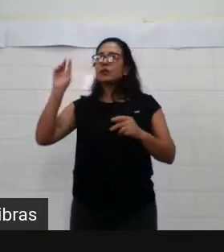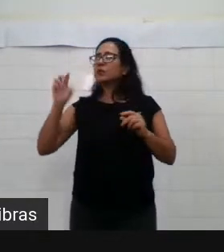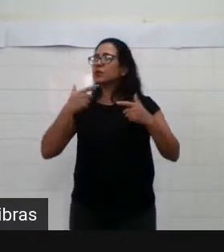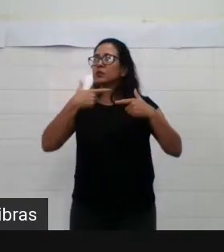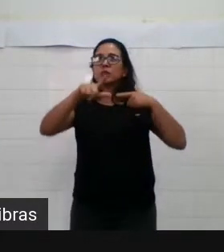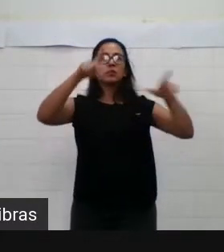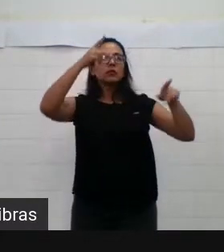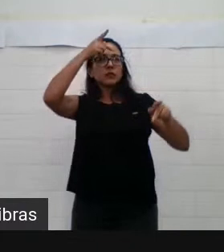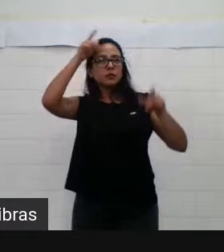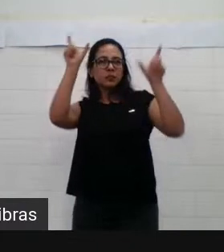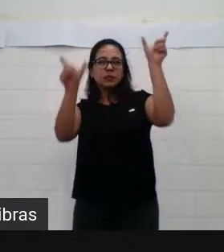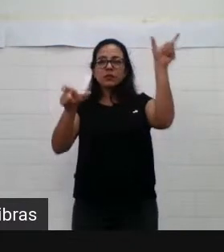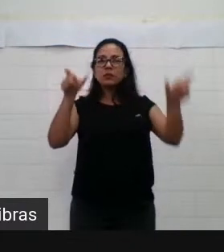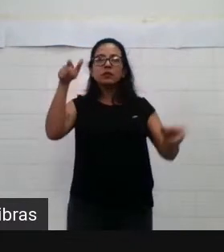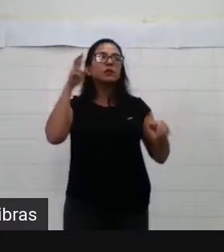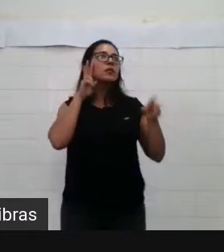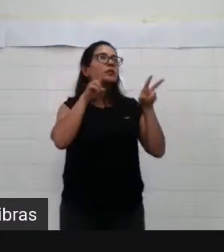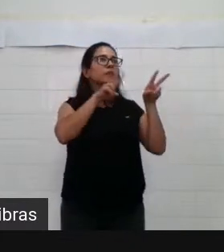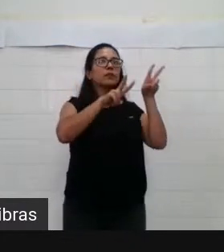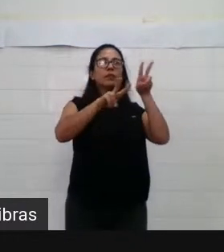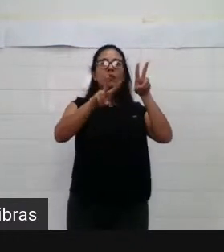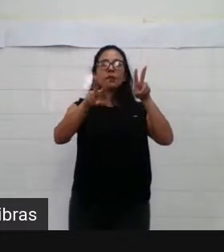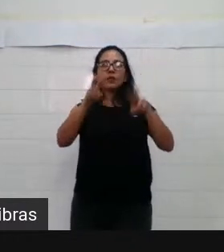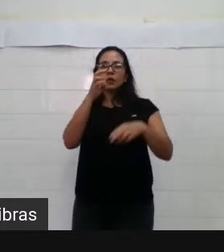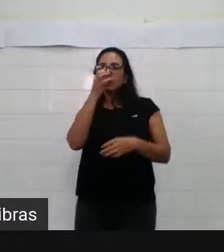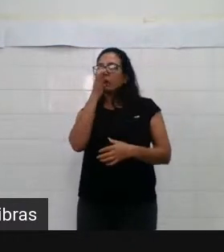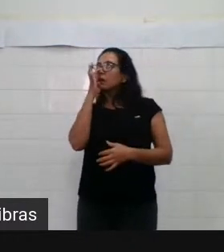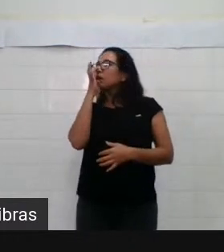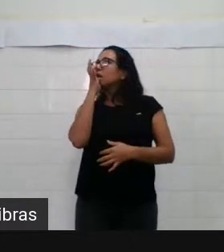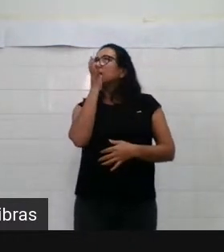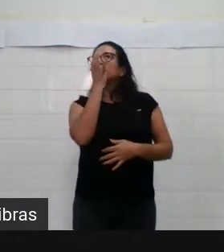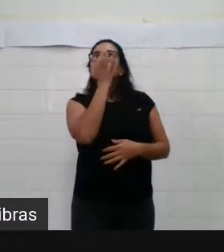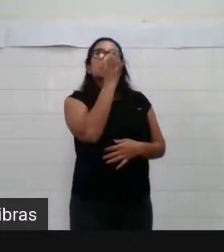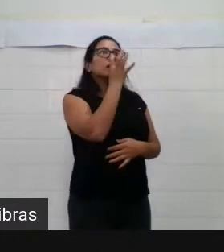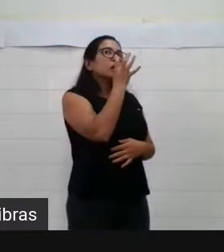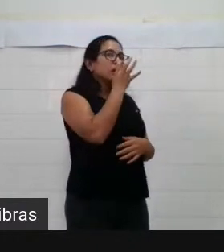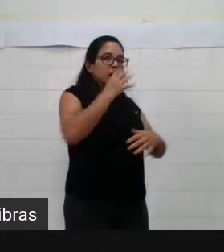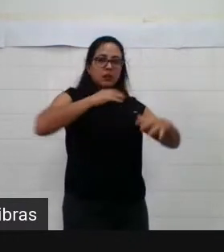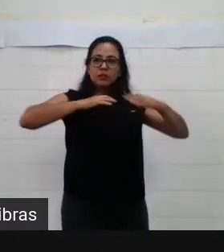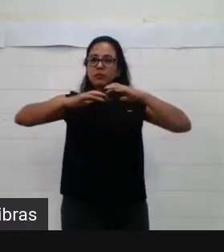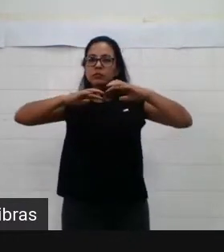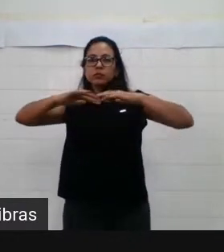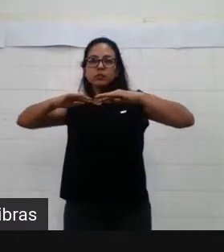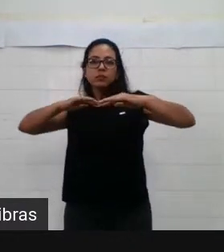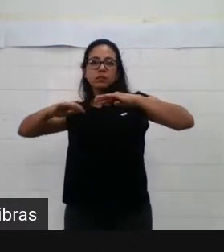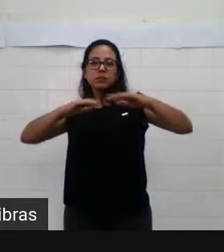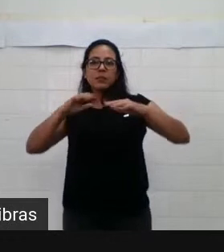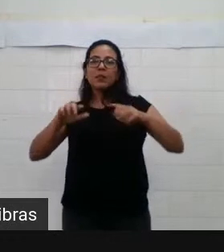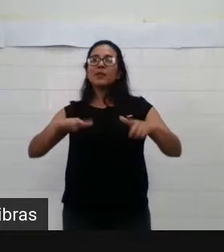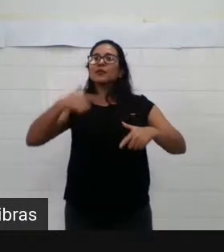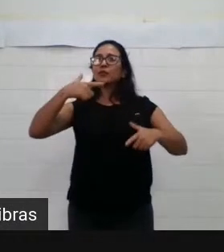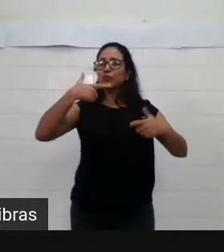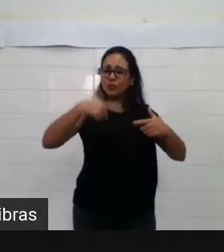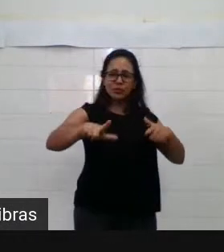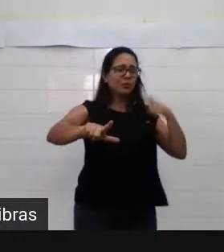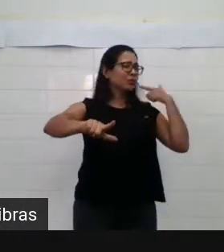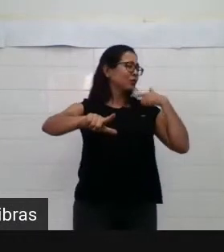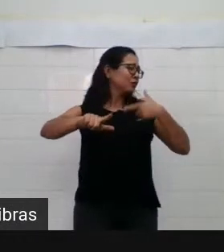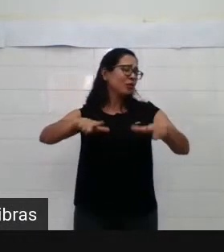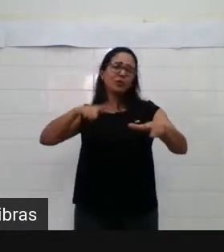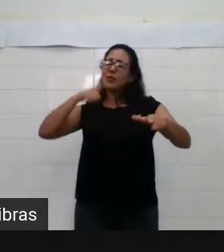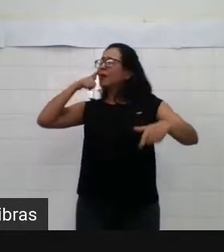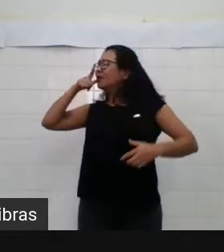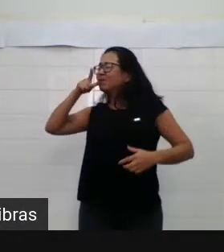fazendo, assistia aos movimentos alheios se dando, mas se repetia, não